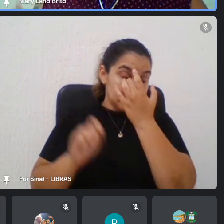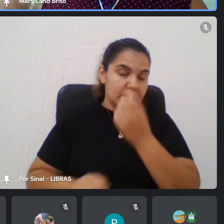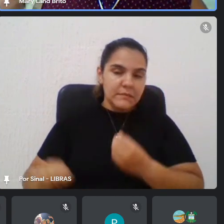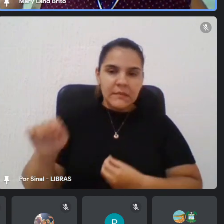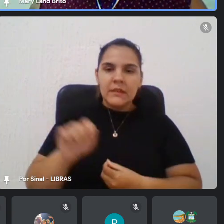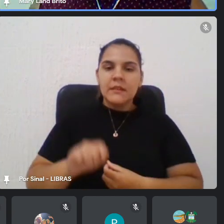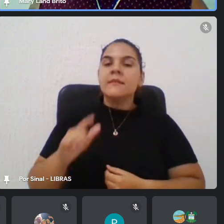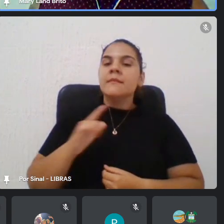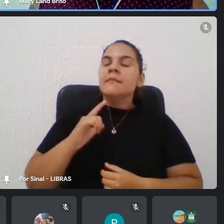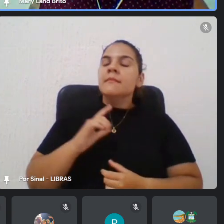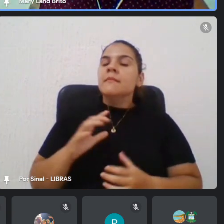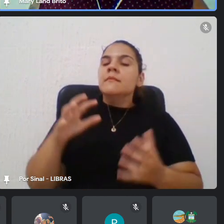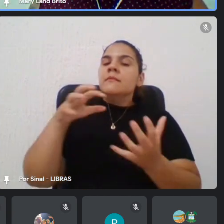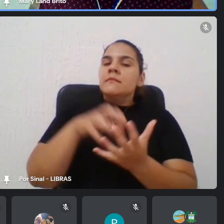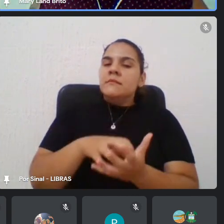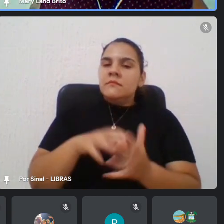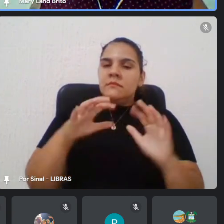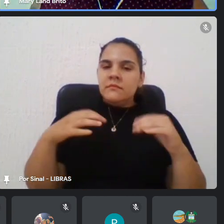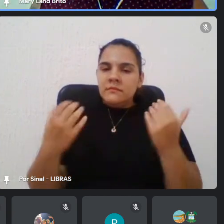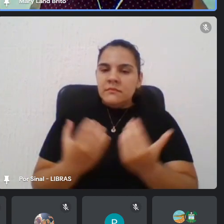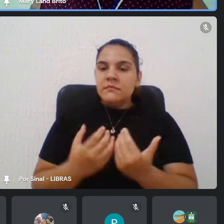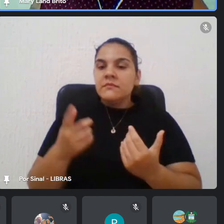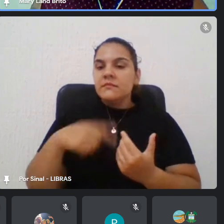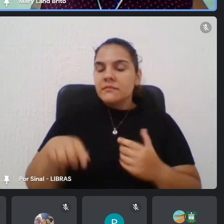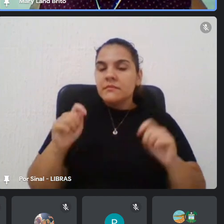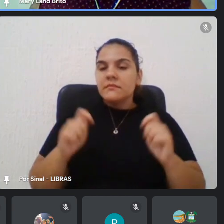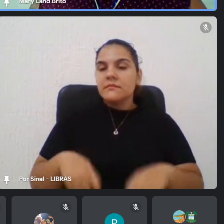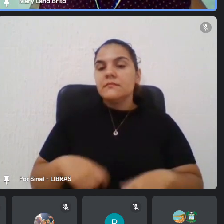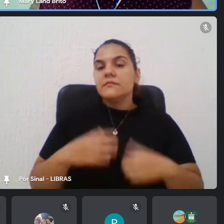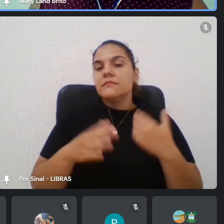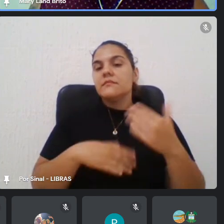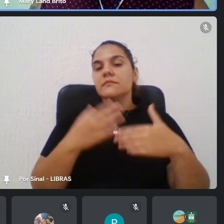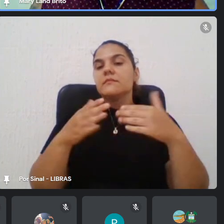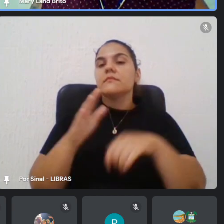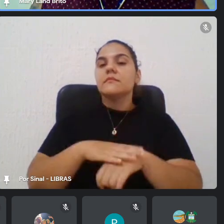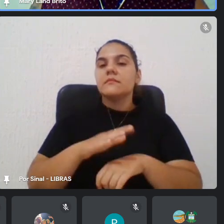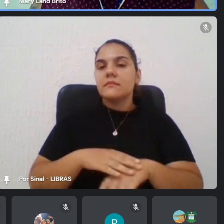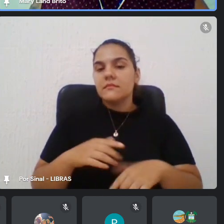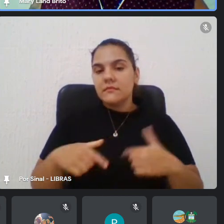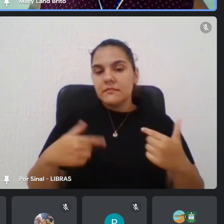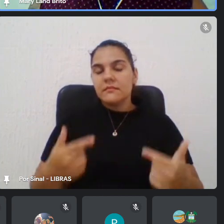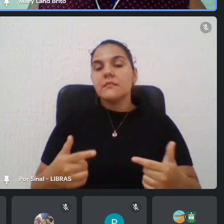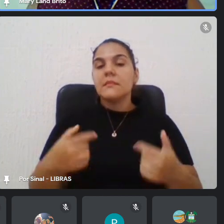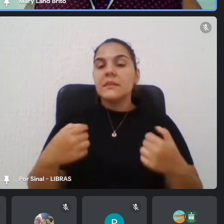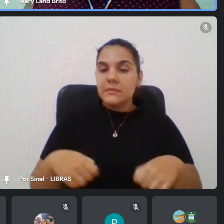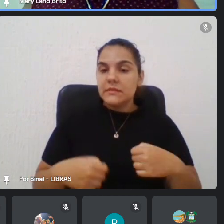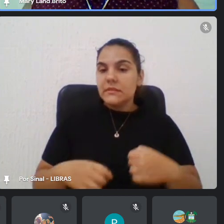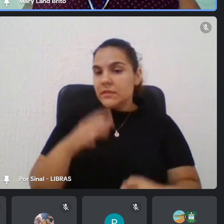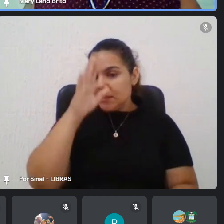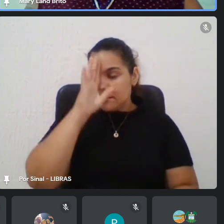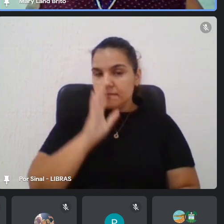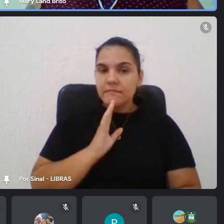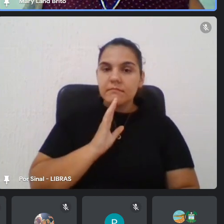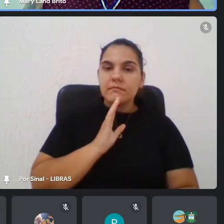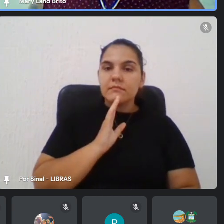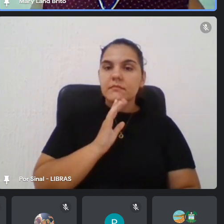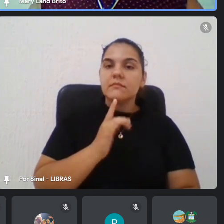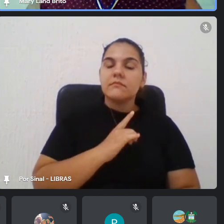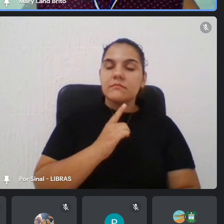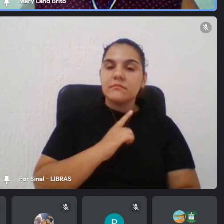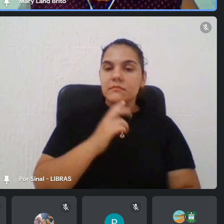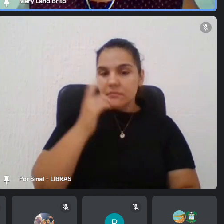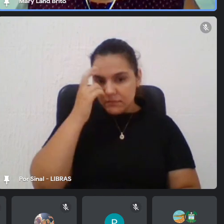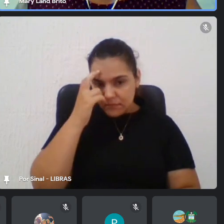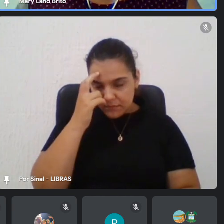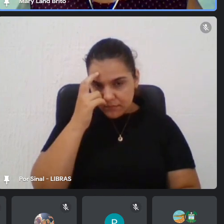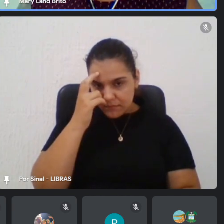centros comunitários que vocês podem desenvolver essas ações que vocês vão propor, desde que sejam gratuitas e tenham a cultura como primeiro